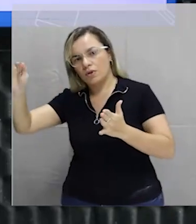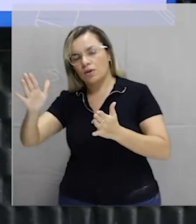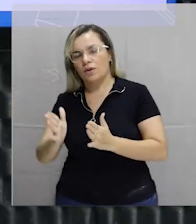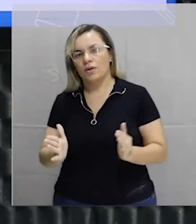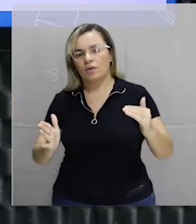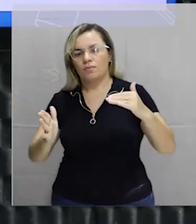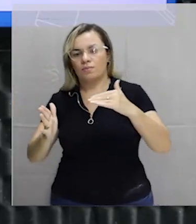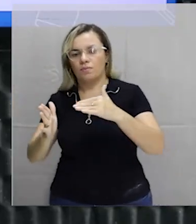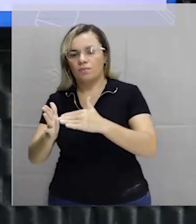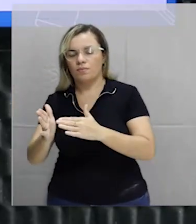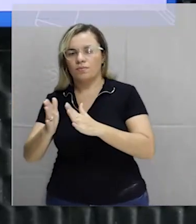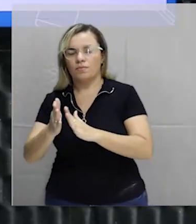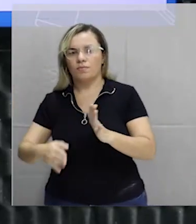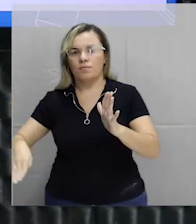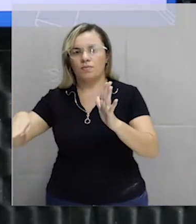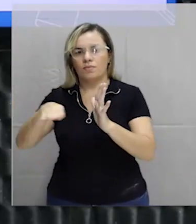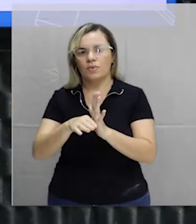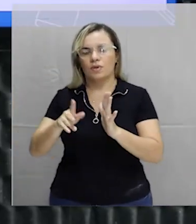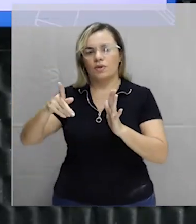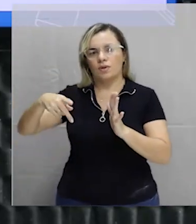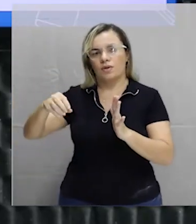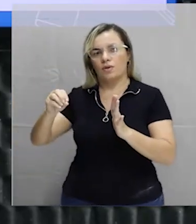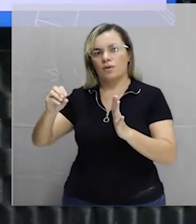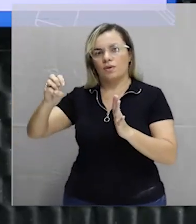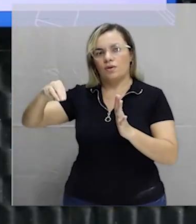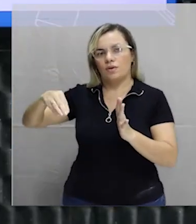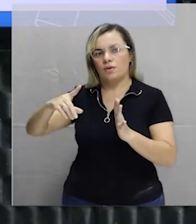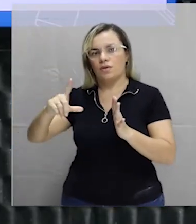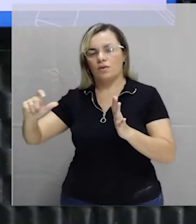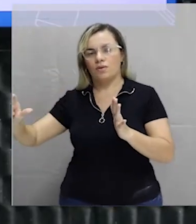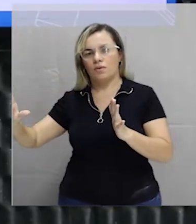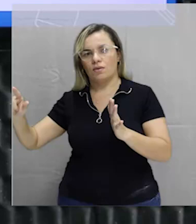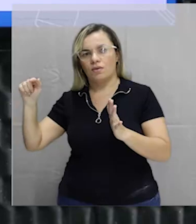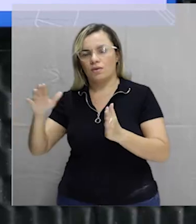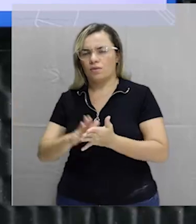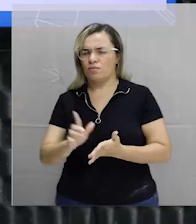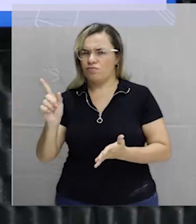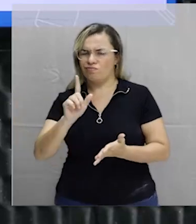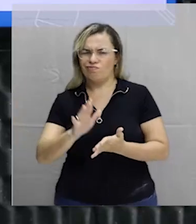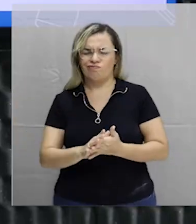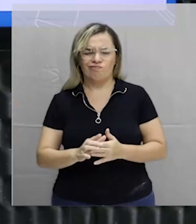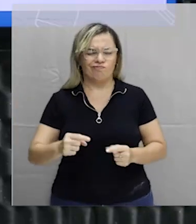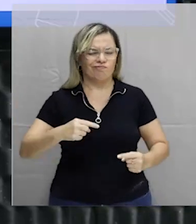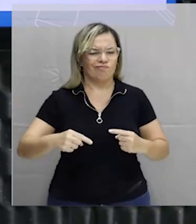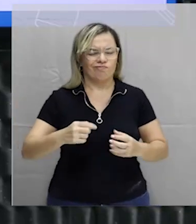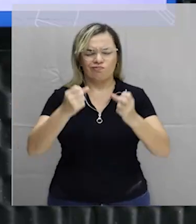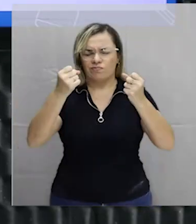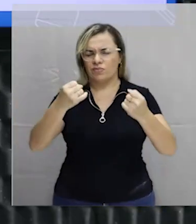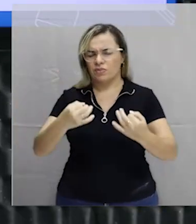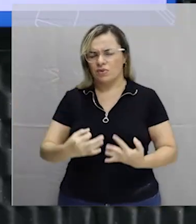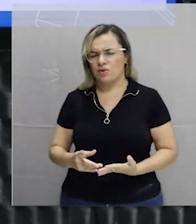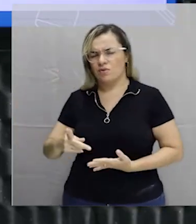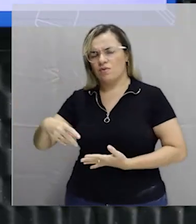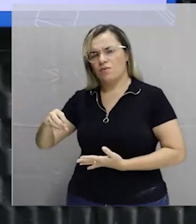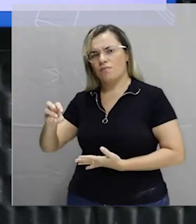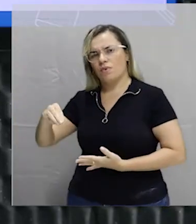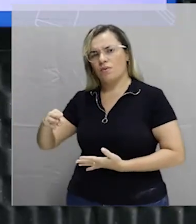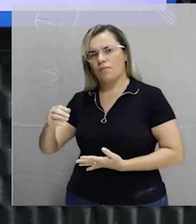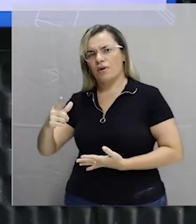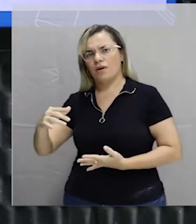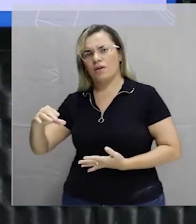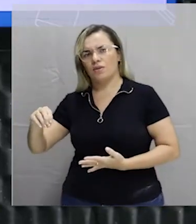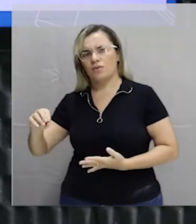até ali a chegada de Pombal. Nós não vamos discutir o período pombalino, vamos até essa chegada. Se